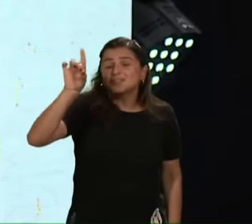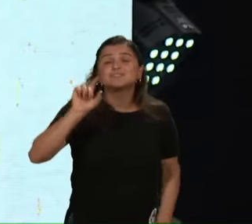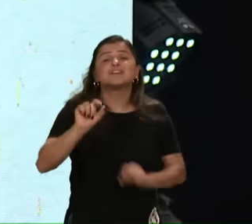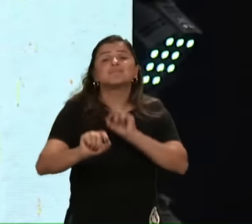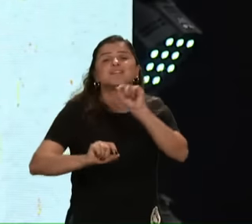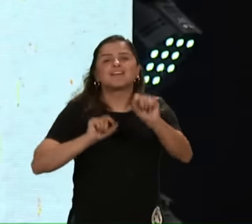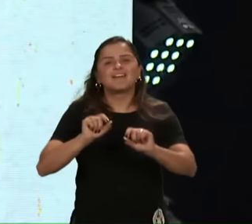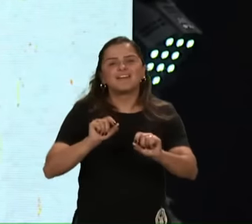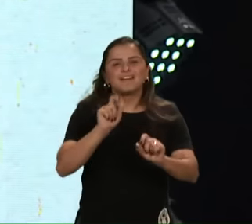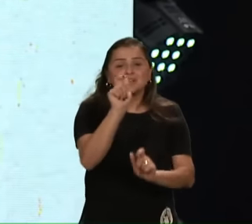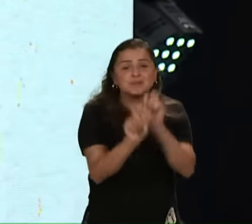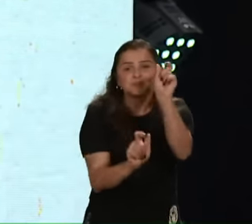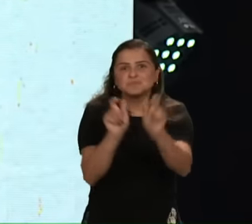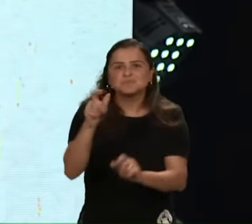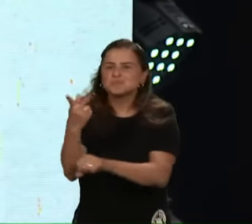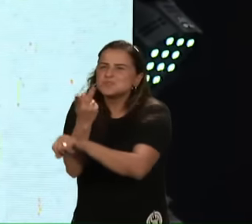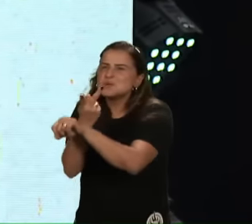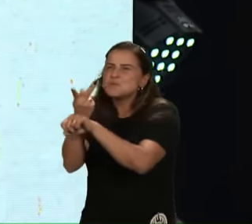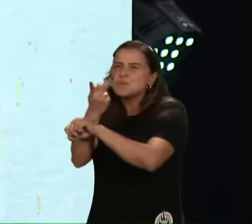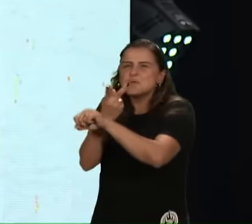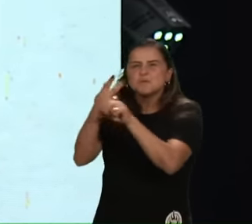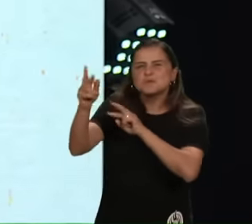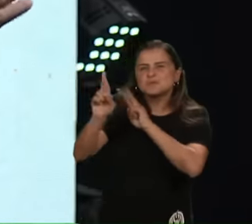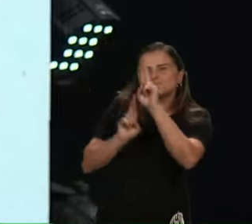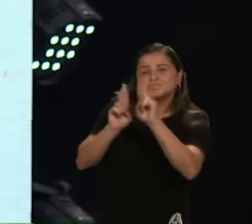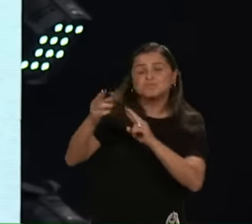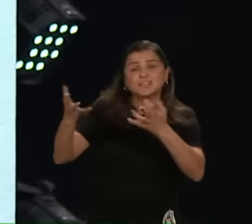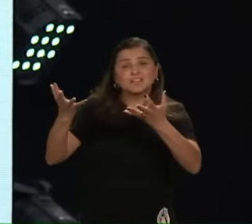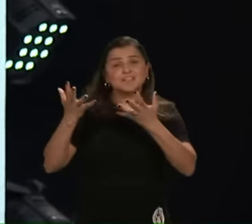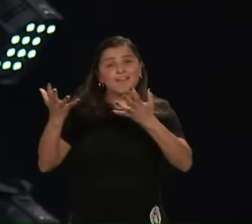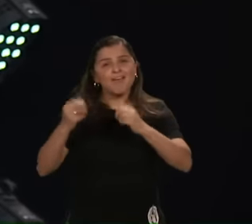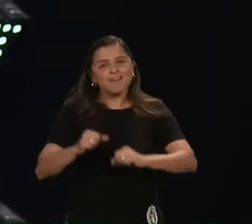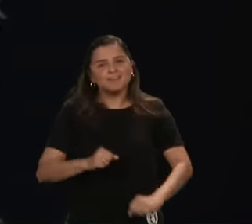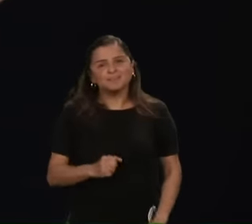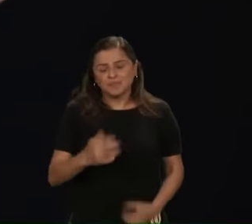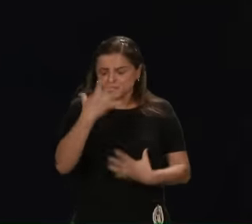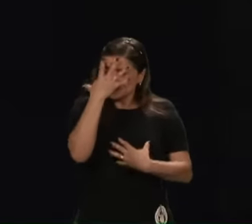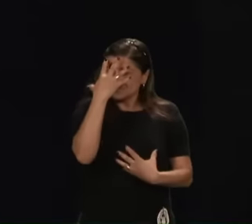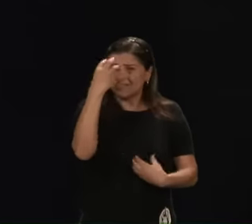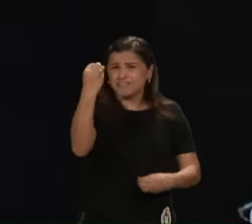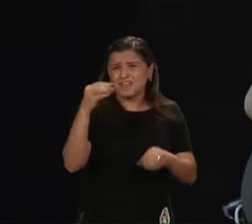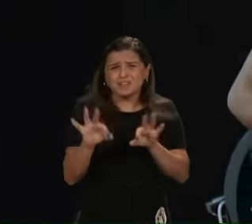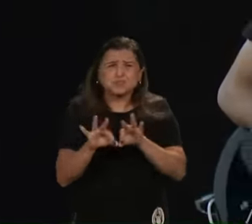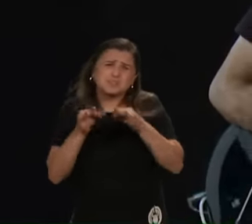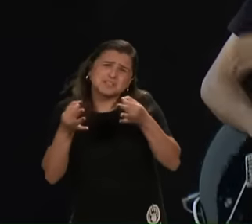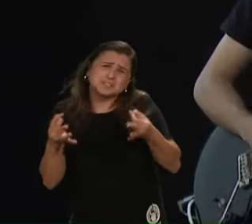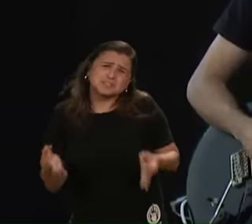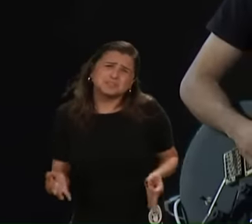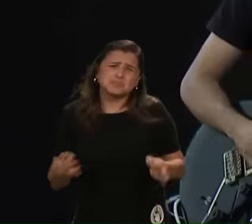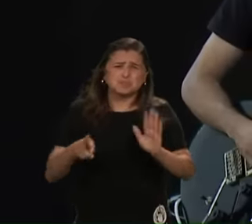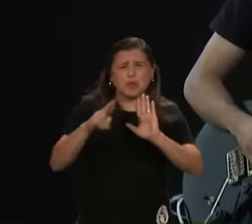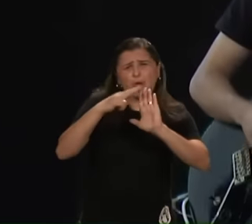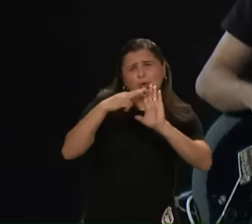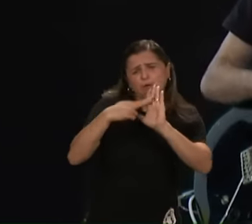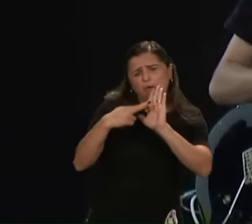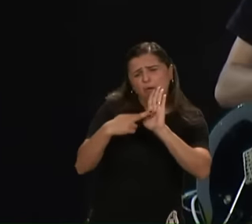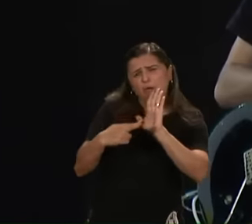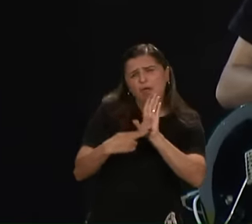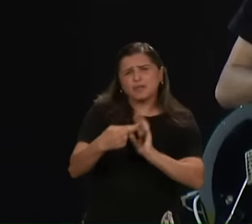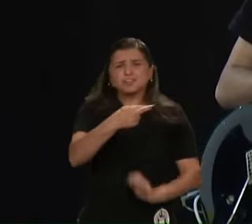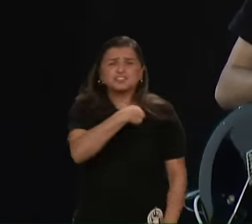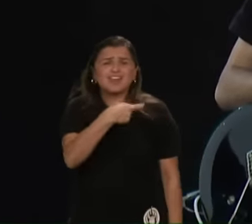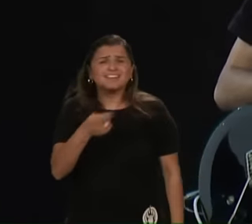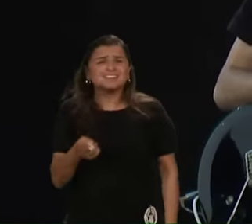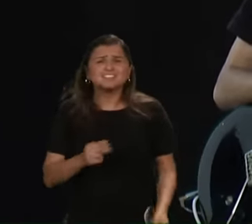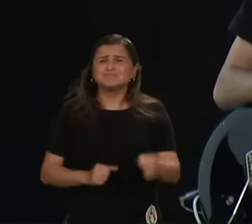buscam. A nossa fé não é simplesmente um compêndio religioso.